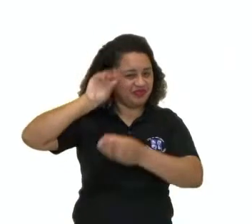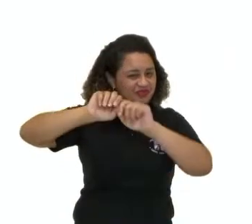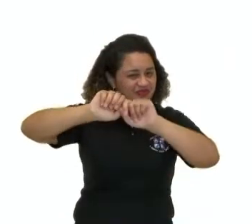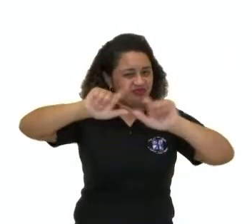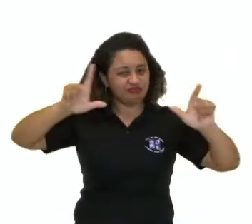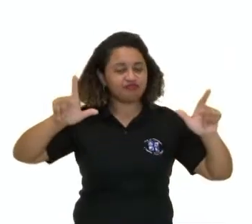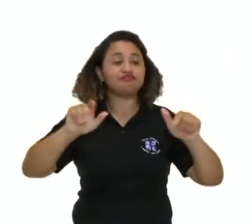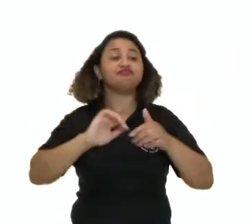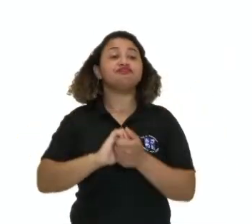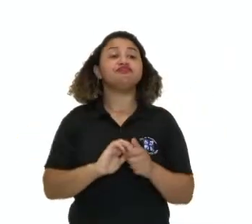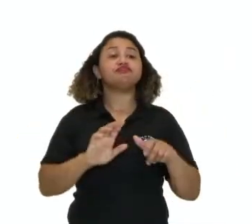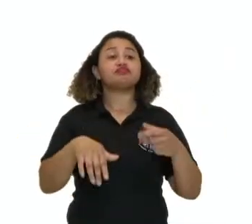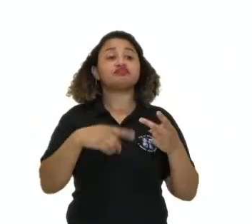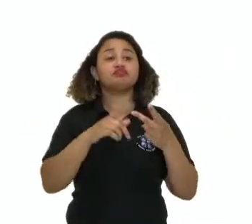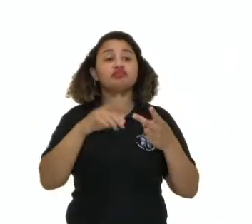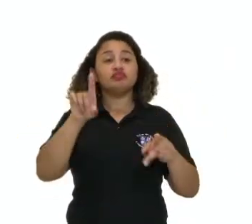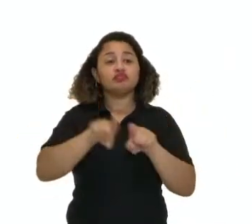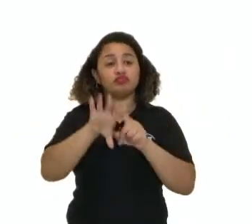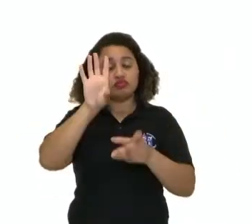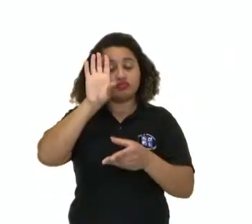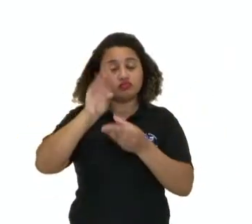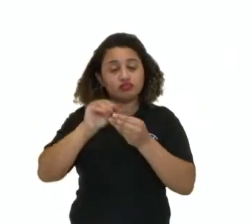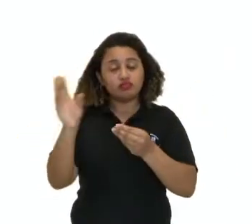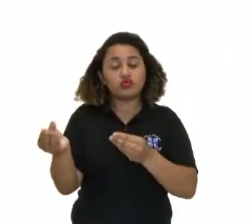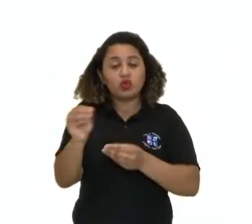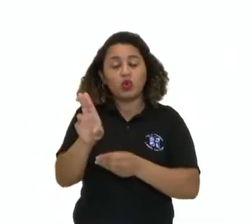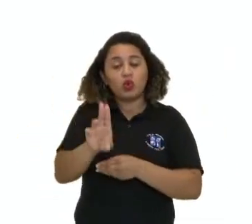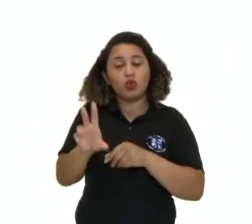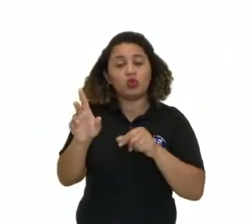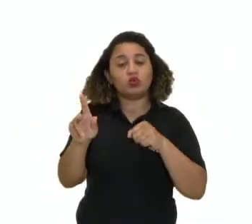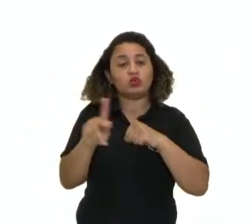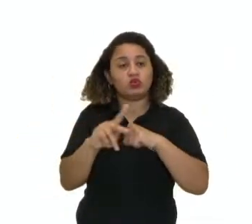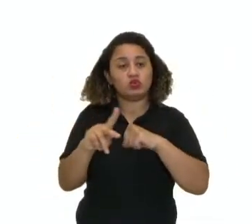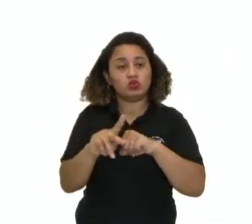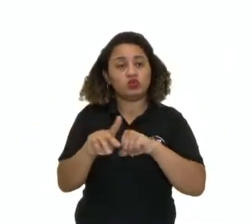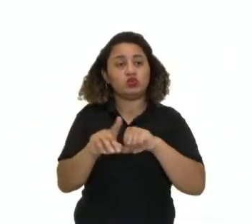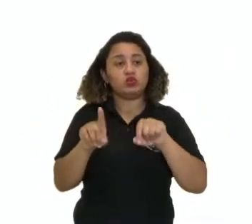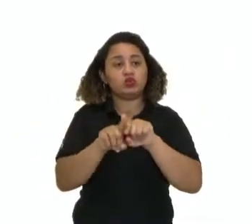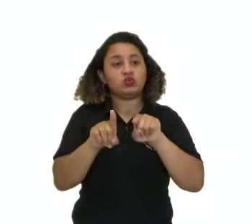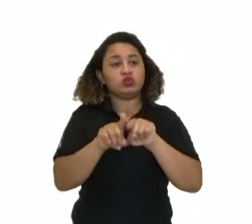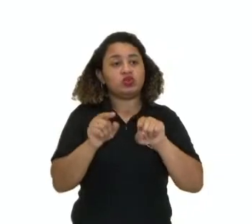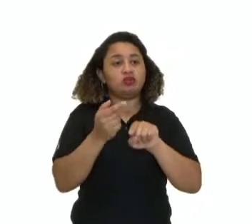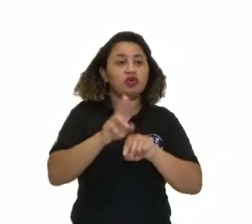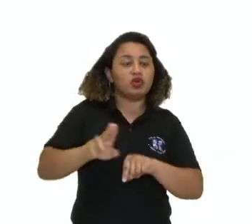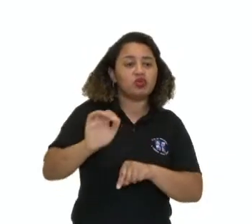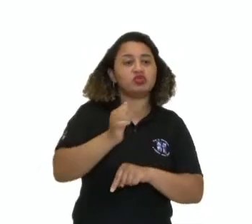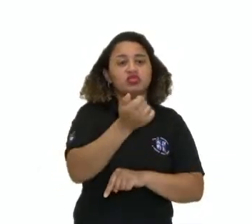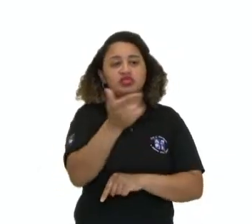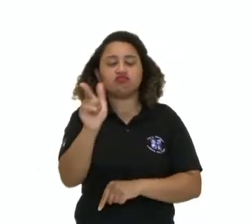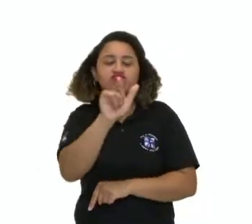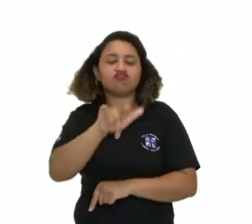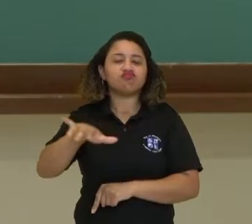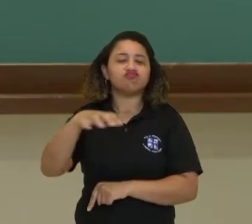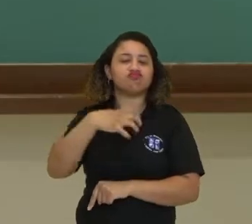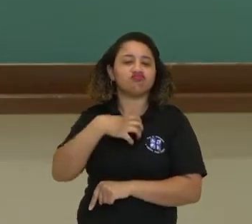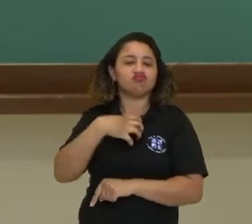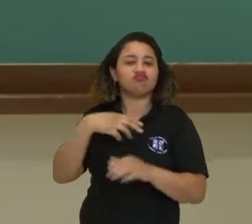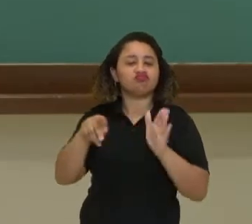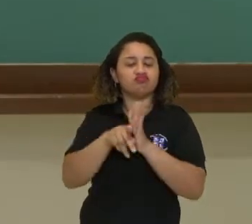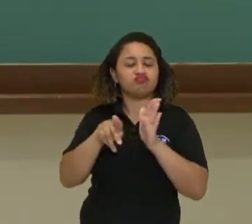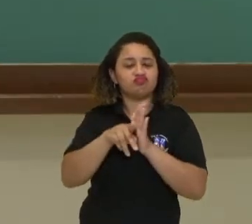a colocação e assim como a utilização da próclise ênclise da mesóclise